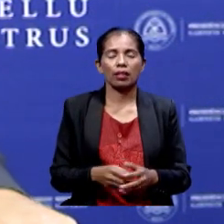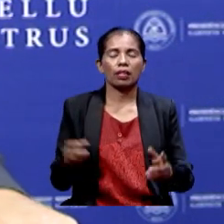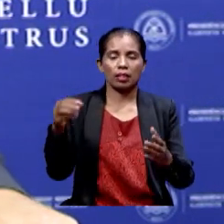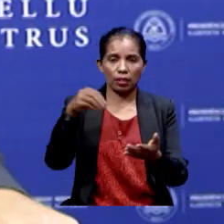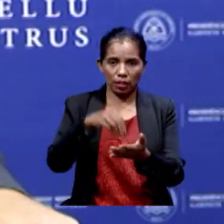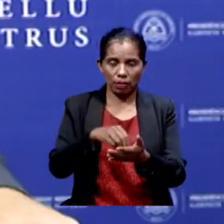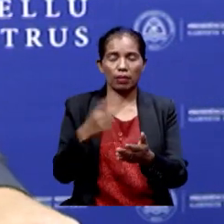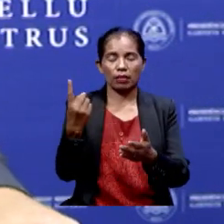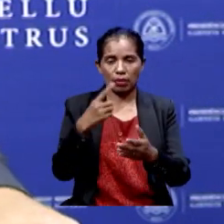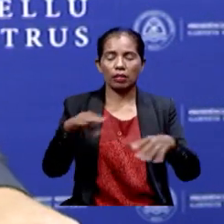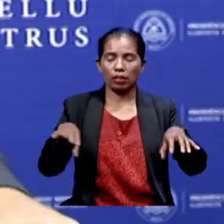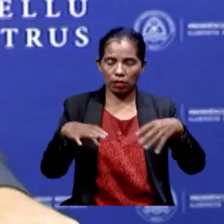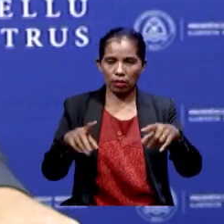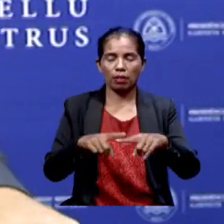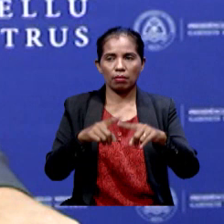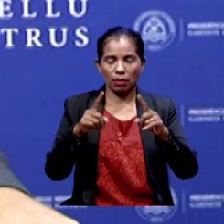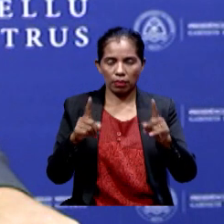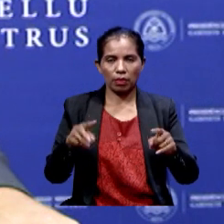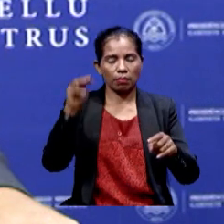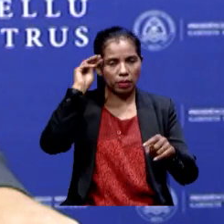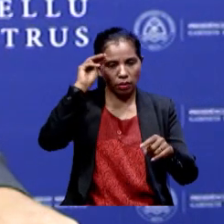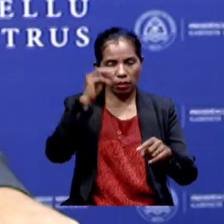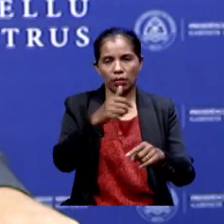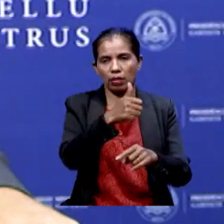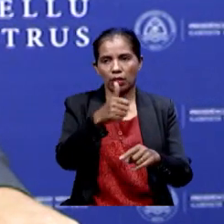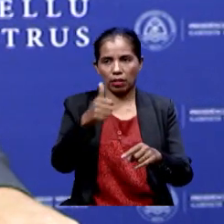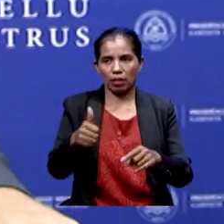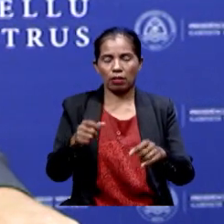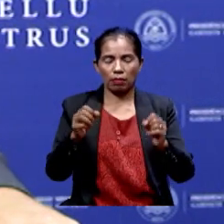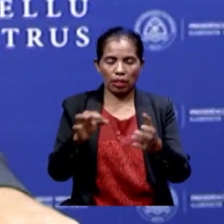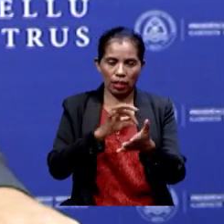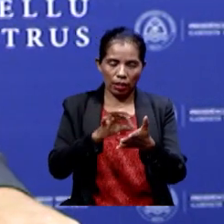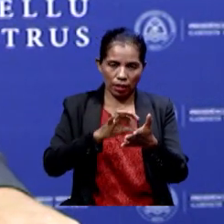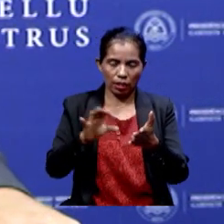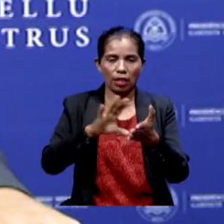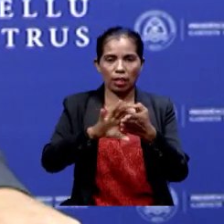reforma mas bem, Ministério direct, bele halo justificação